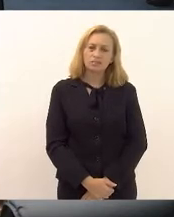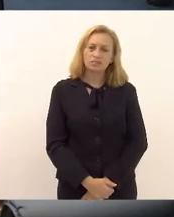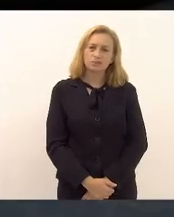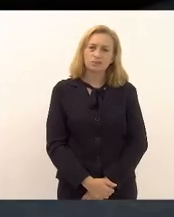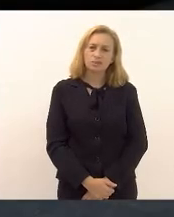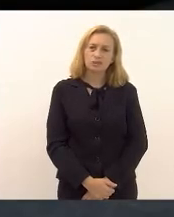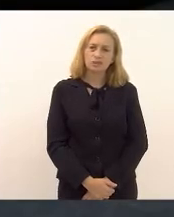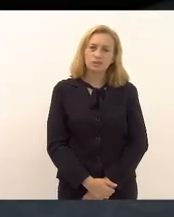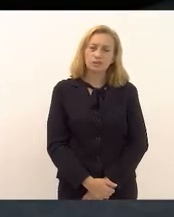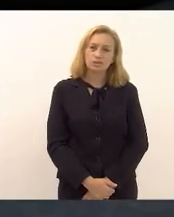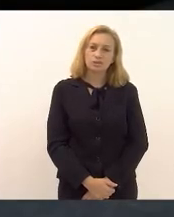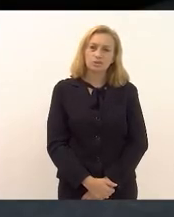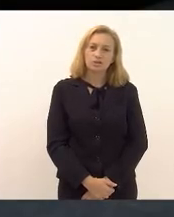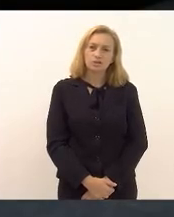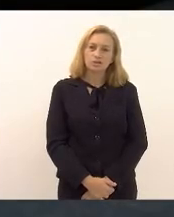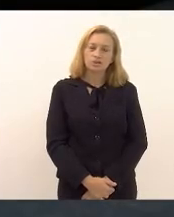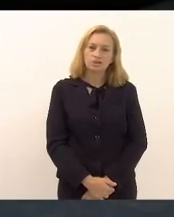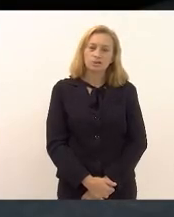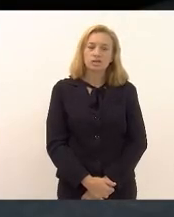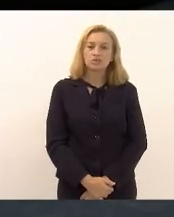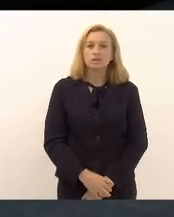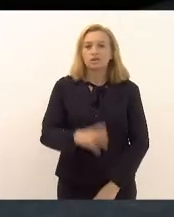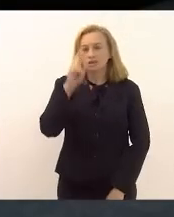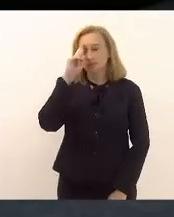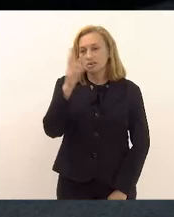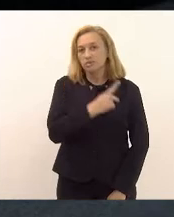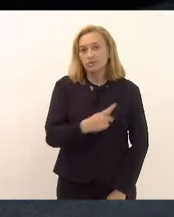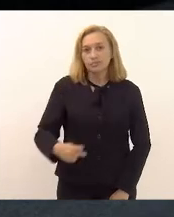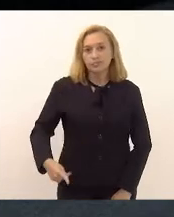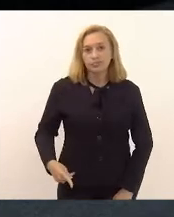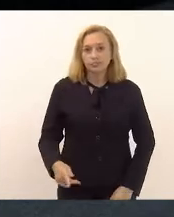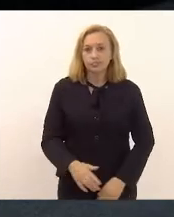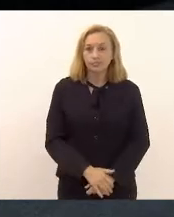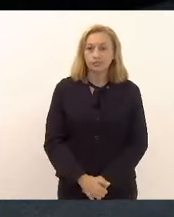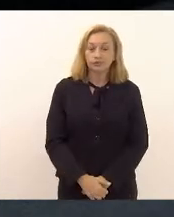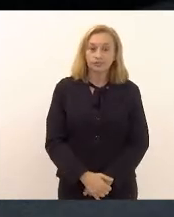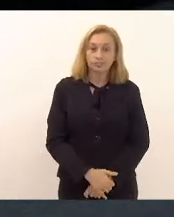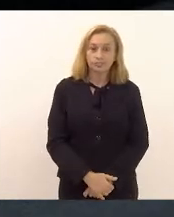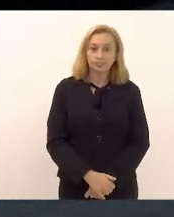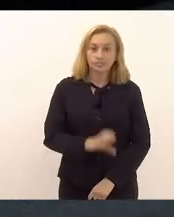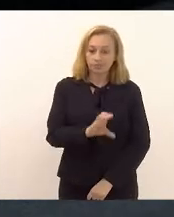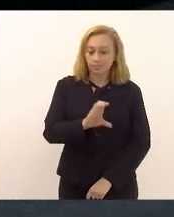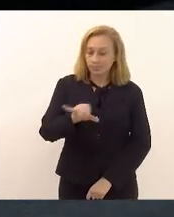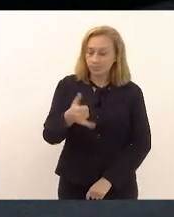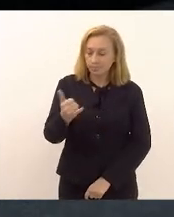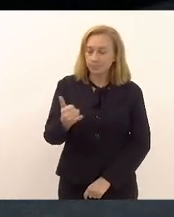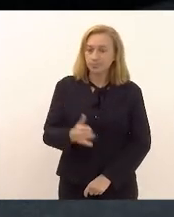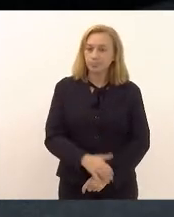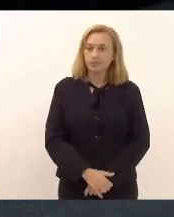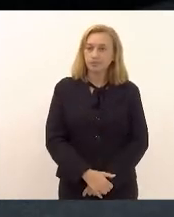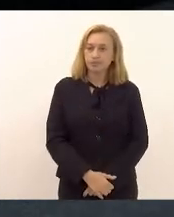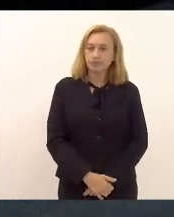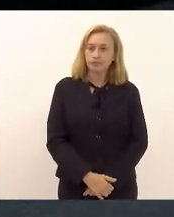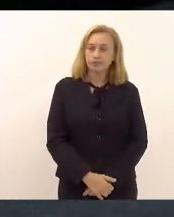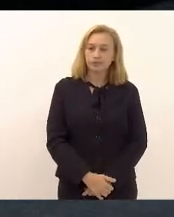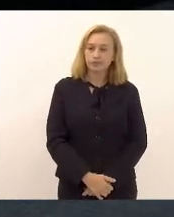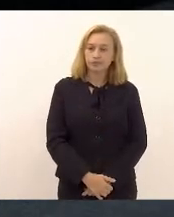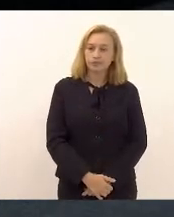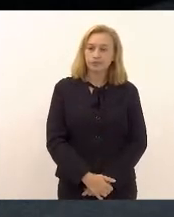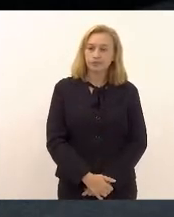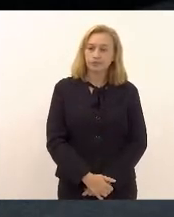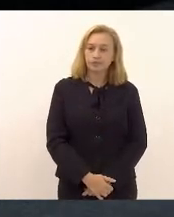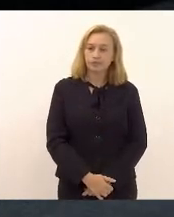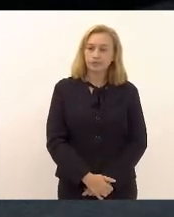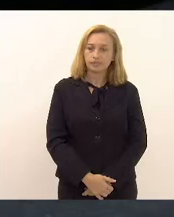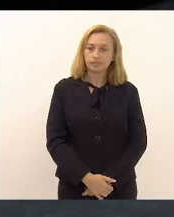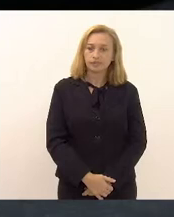Senhor presidente, o parecer da CCJ é pela